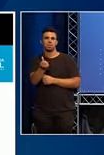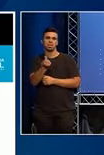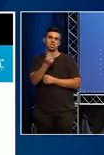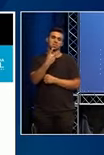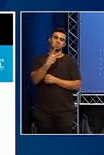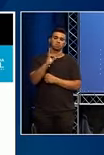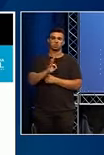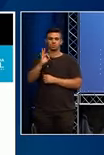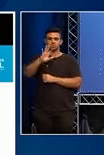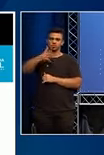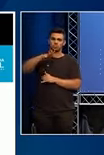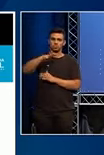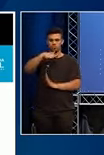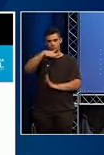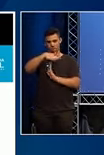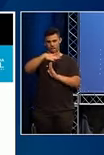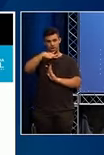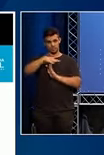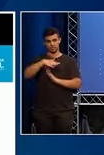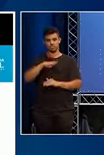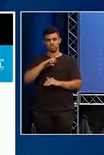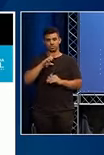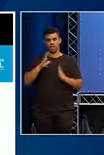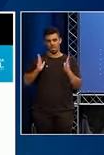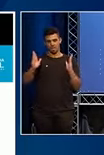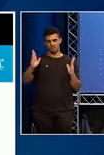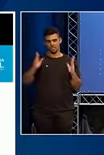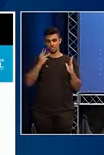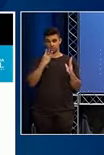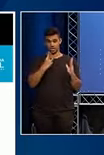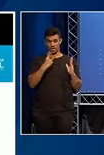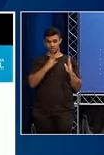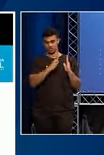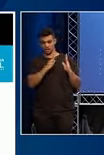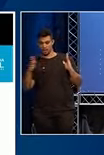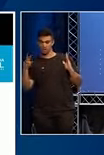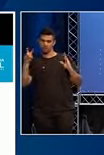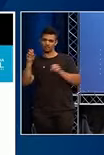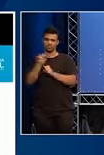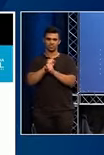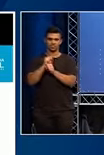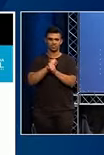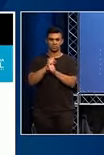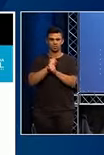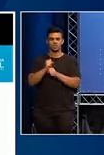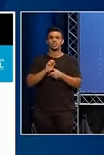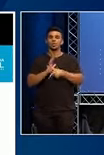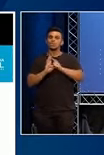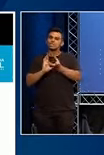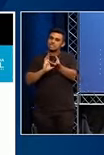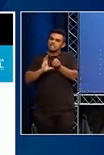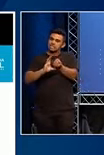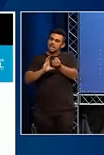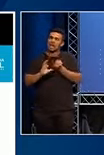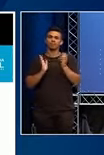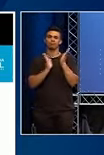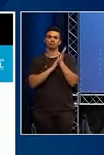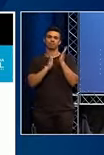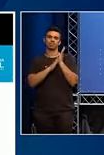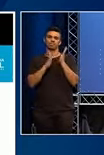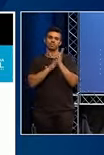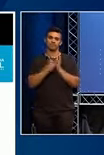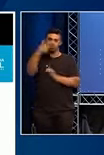máximo, e a gente está ampliando de 3 para 5 anos. Então, essa taxa do saque aniversário, da antecipação, de novo,